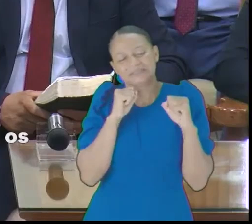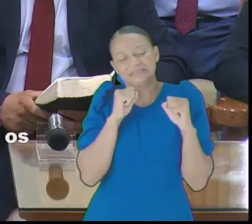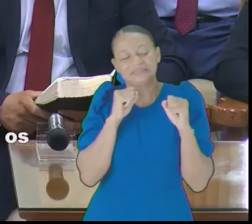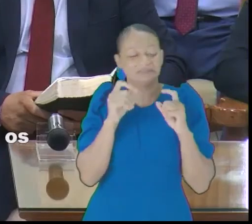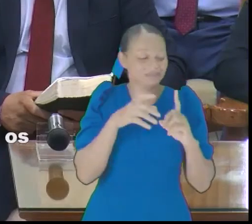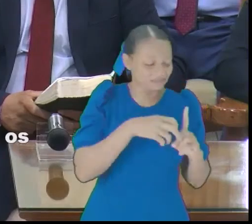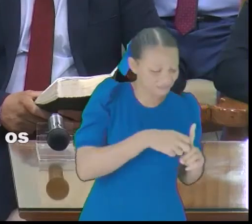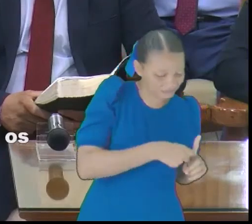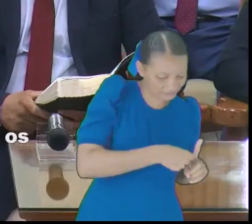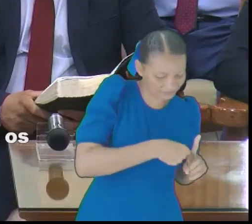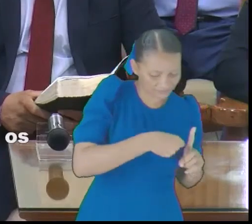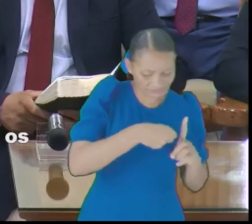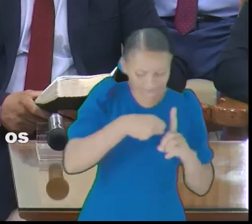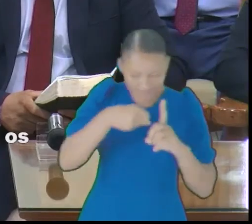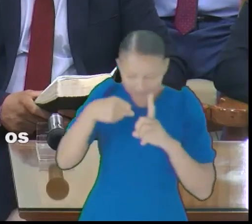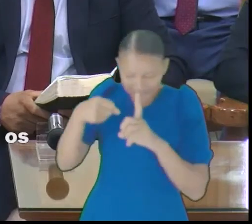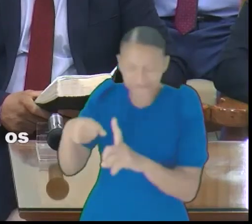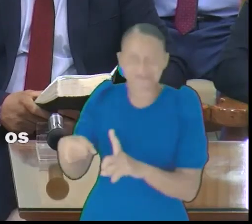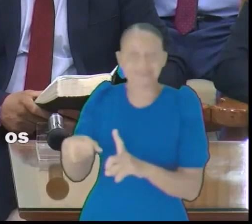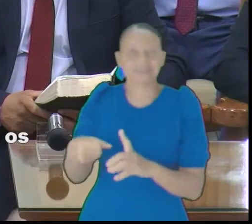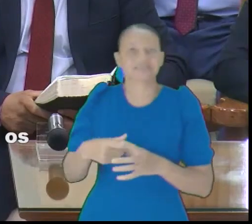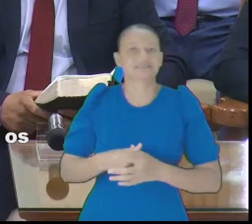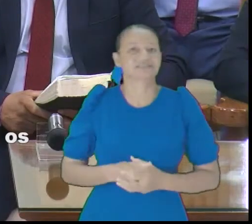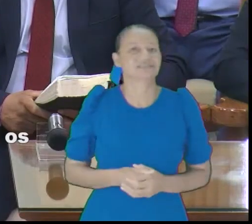Deus disse: Abraão,